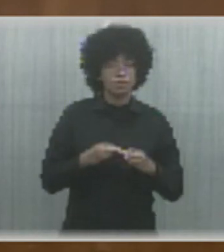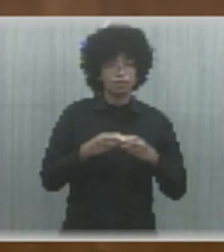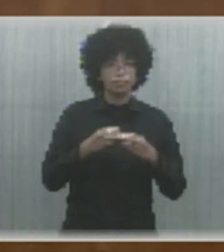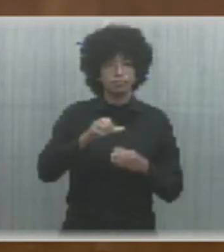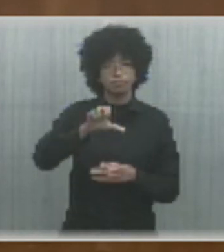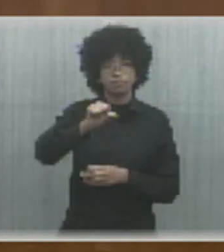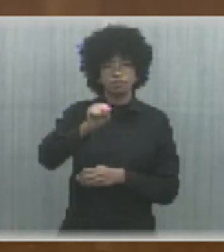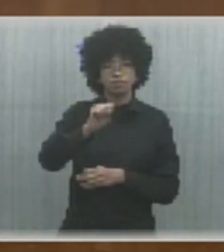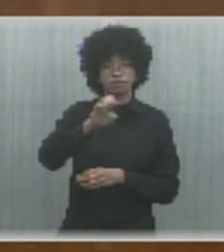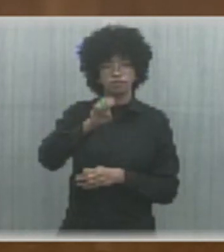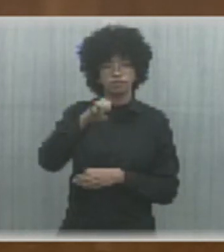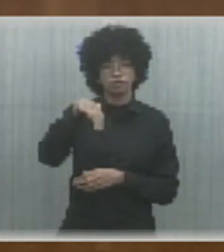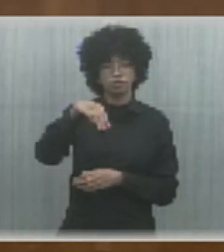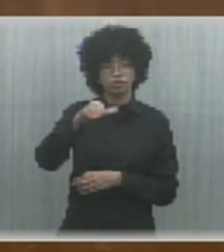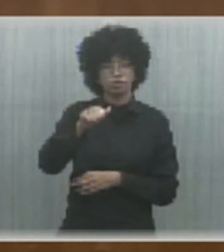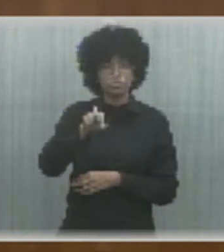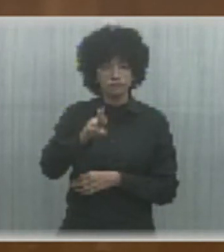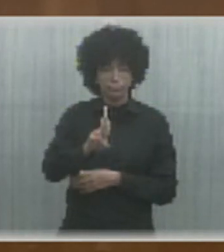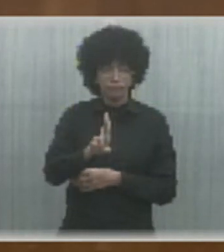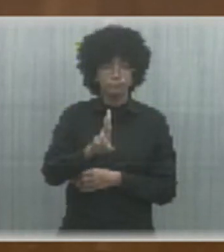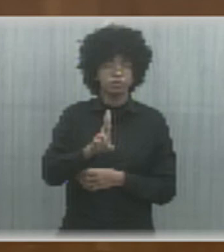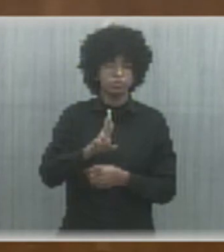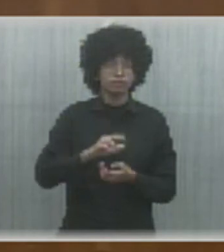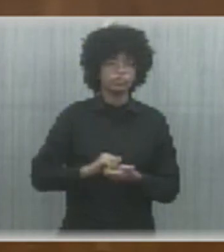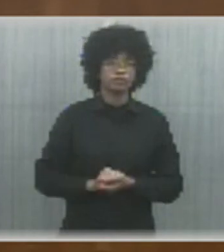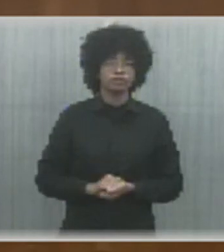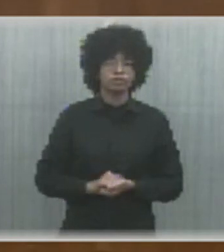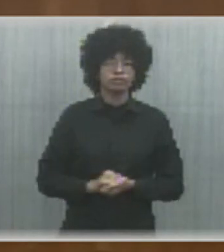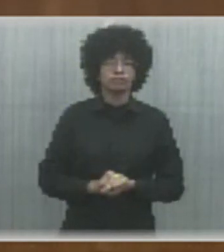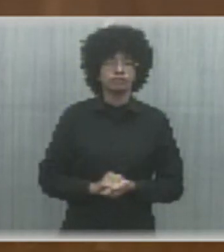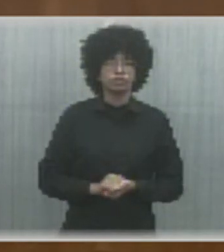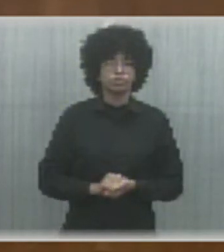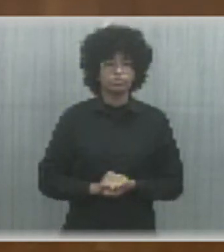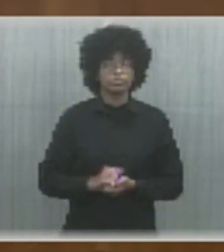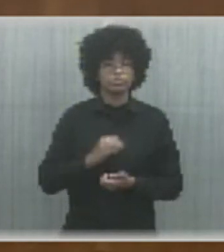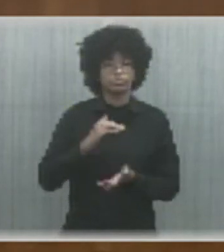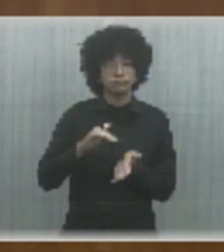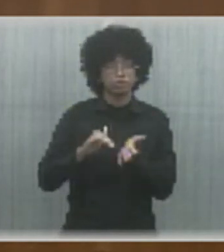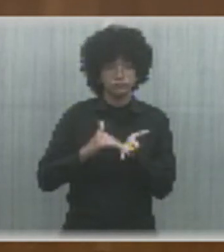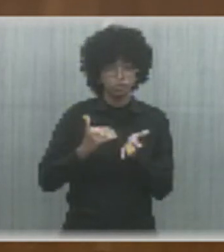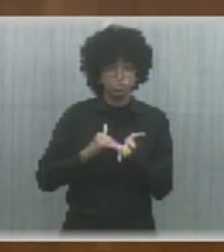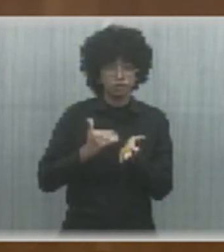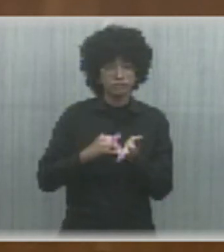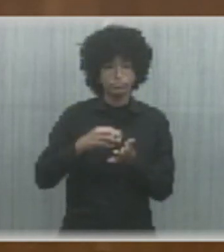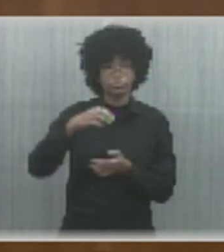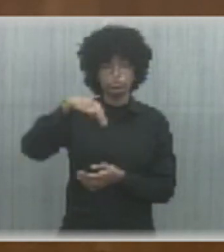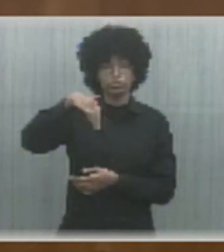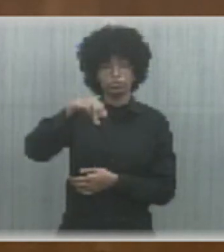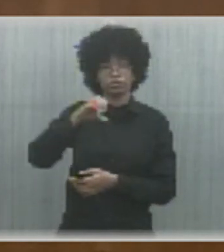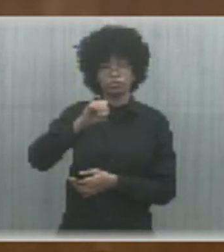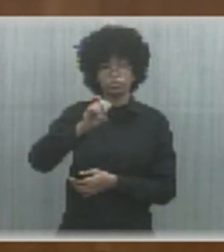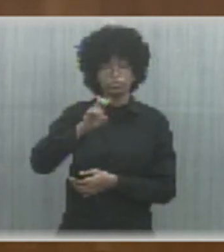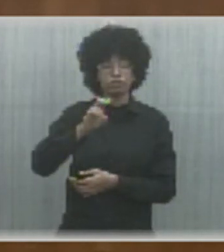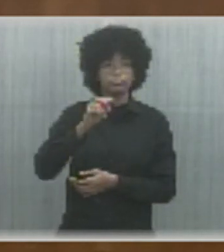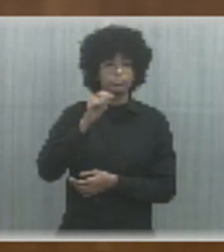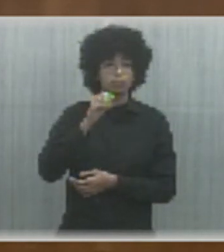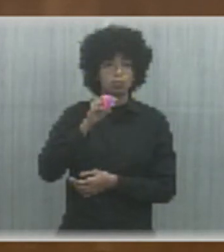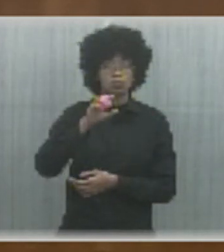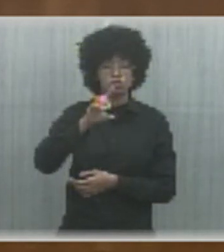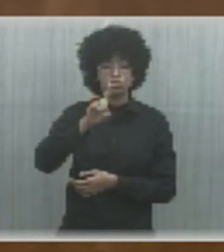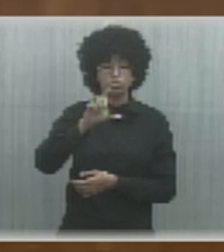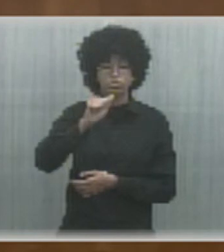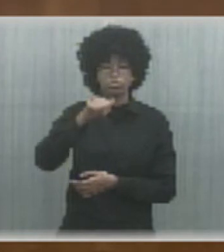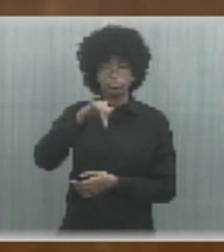SEMAR, Secretaria de Meio Ambiente e Recursos Hídricos, coordenada pelo secretário Moura Fé, pelo secretário